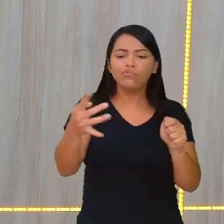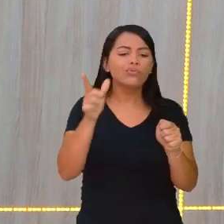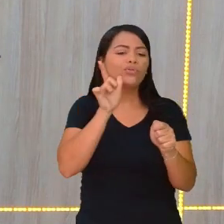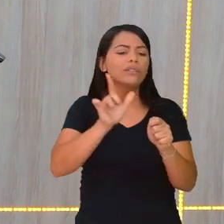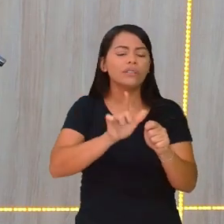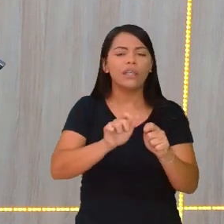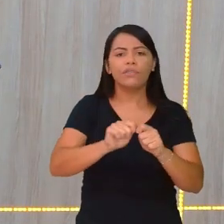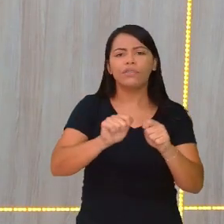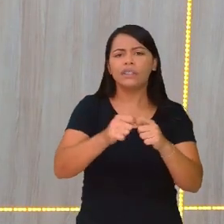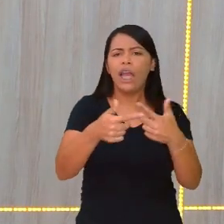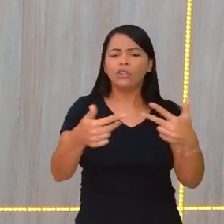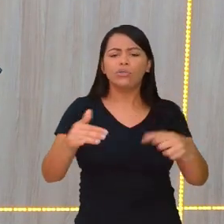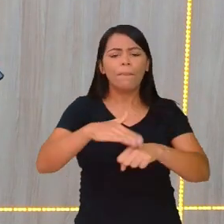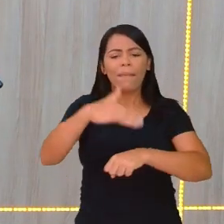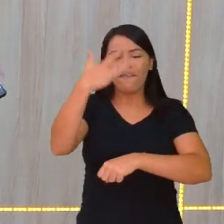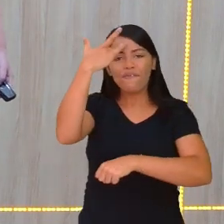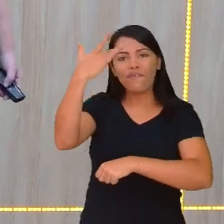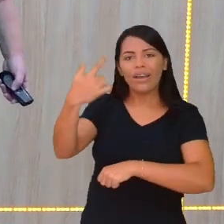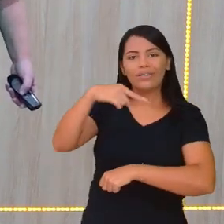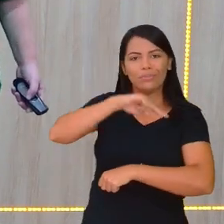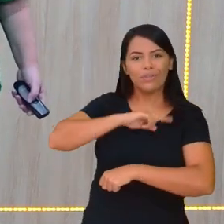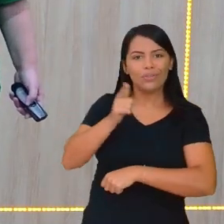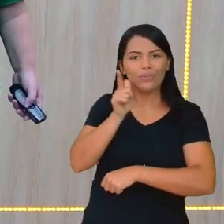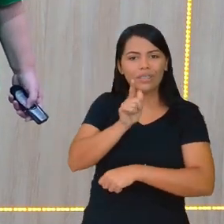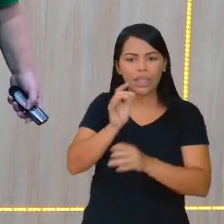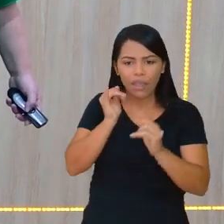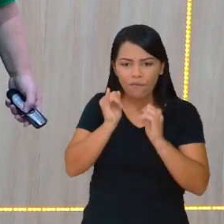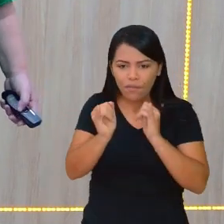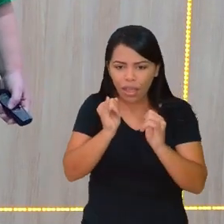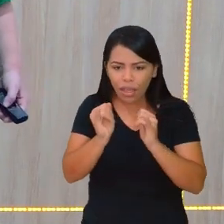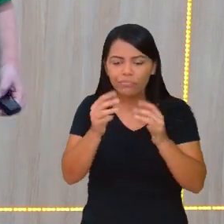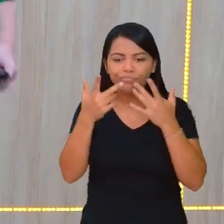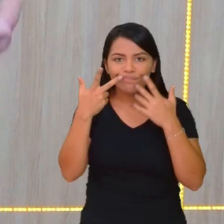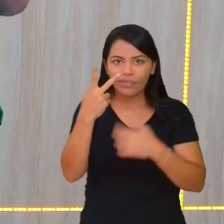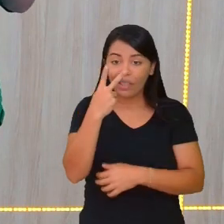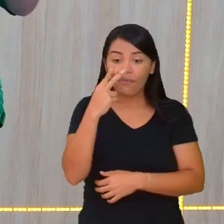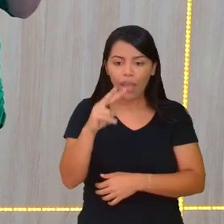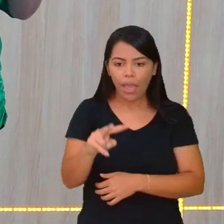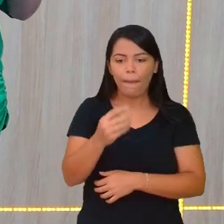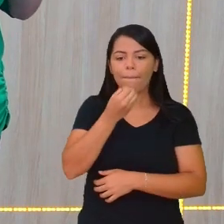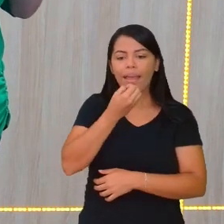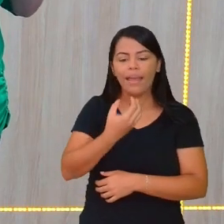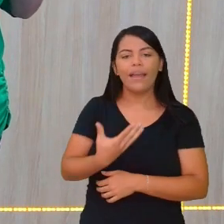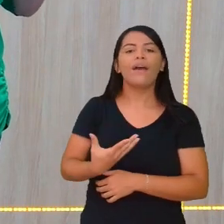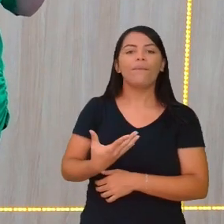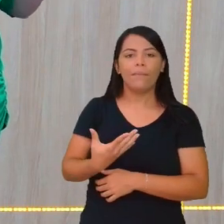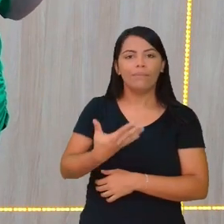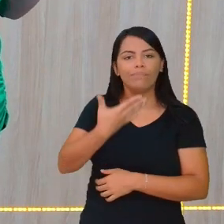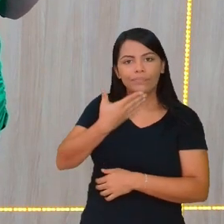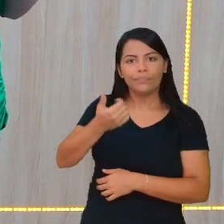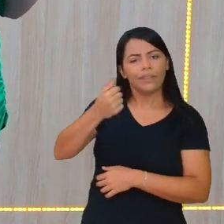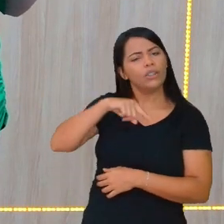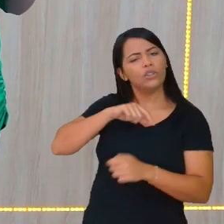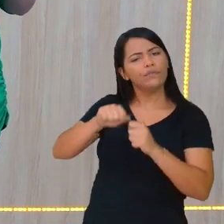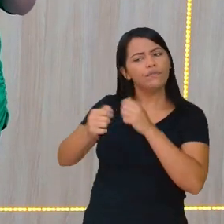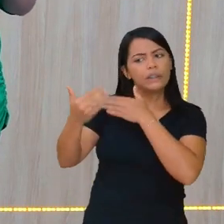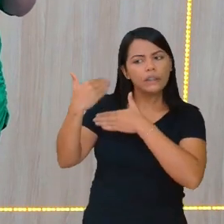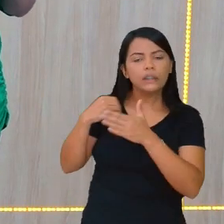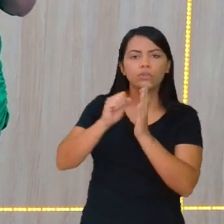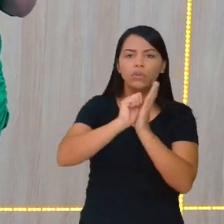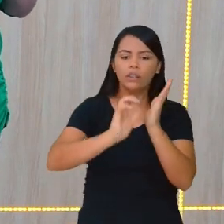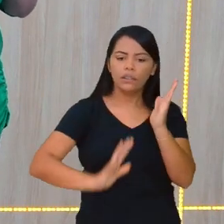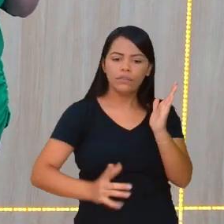visualização das informações. A gente fez um exercício aqui, que era um exercício utilizando um gráfico, e a